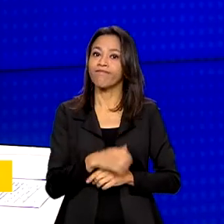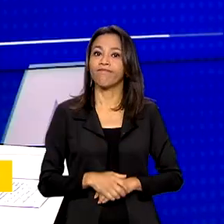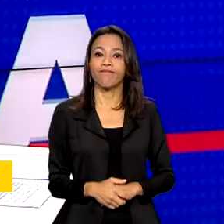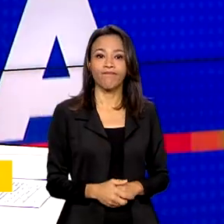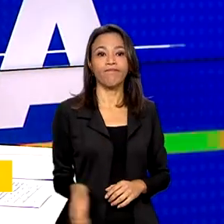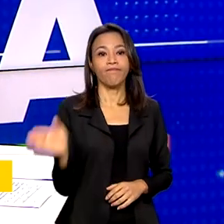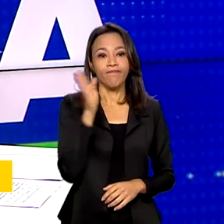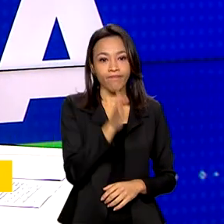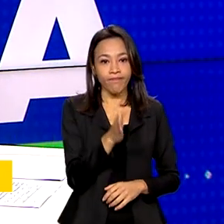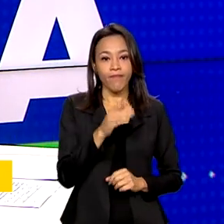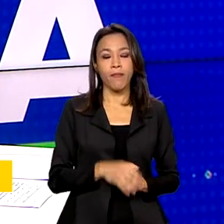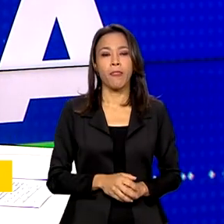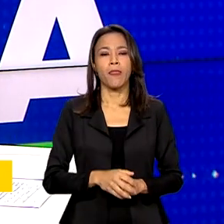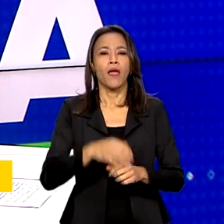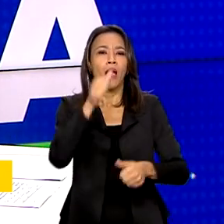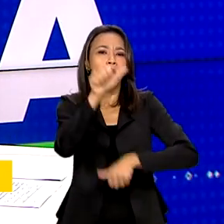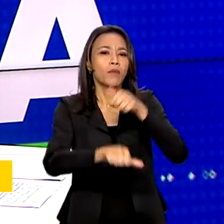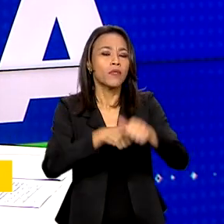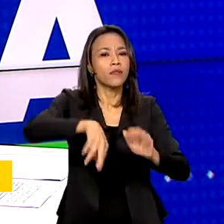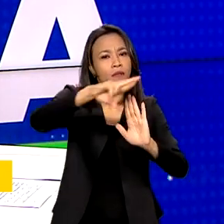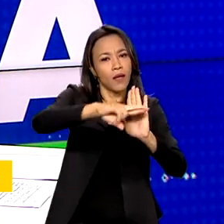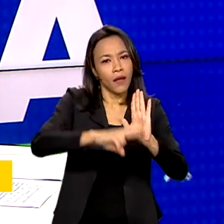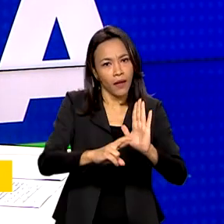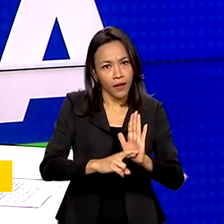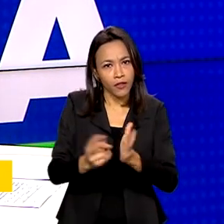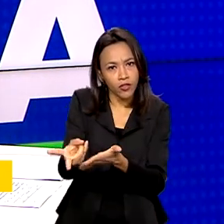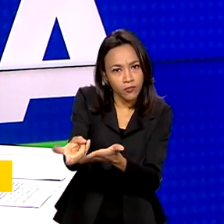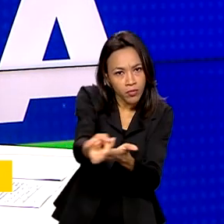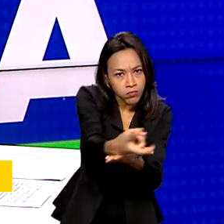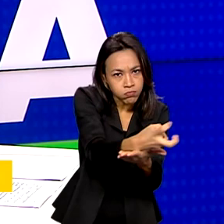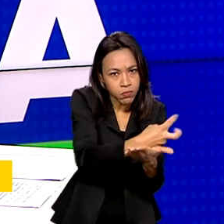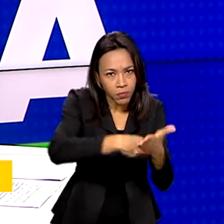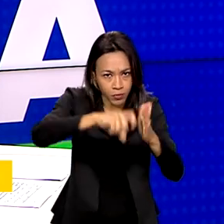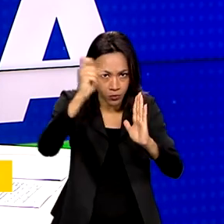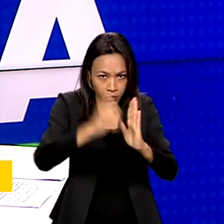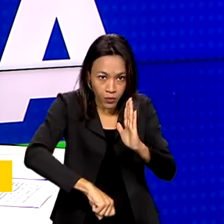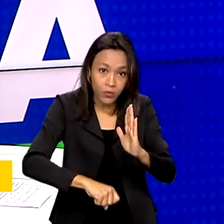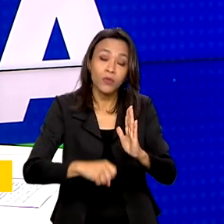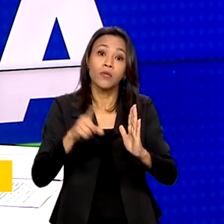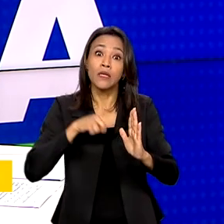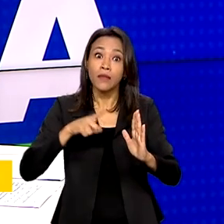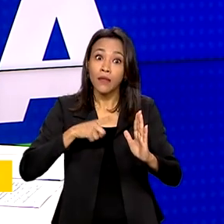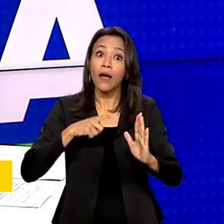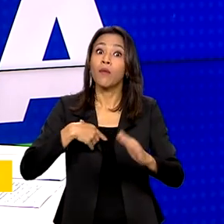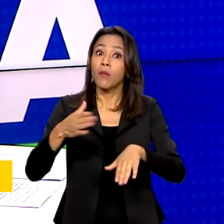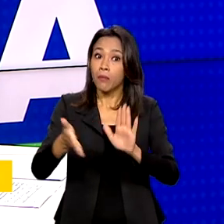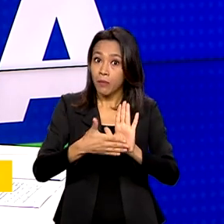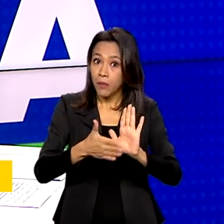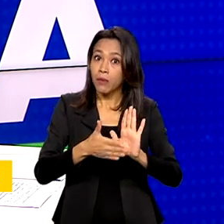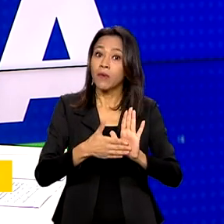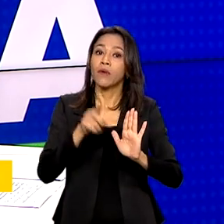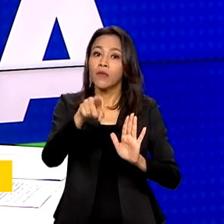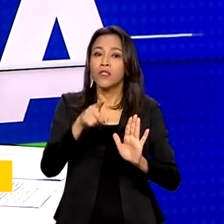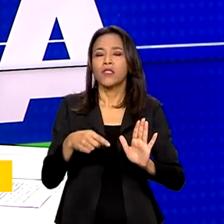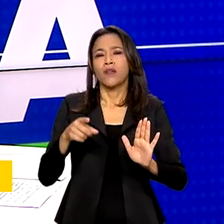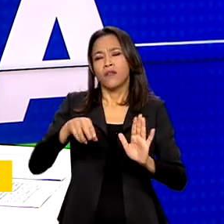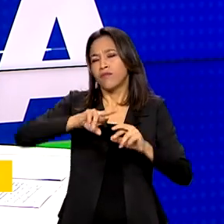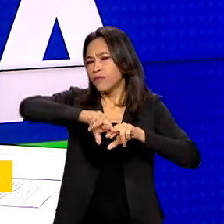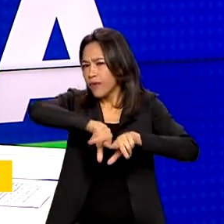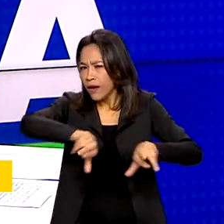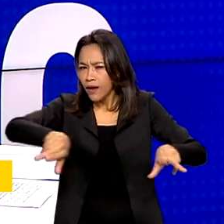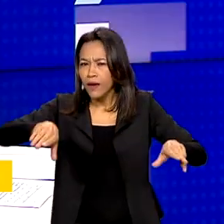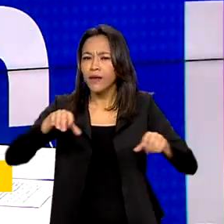a reforma tributária está em análise no senado a proposta traz diversas inovações no sistema tributário